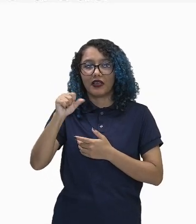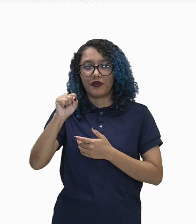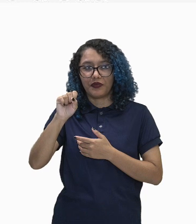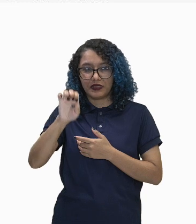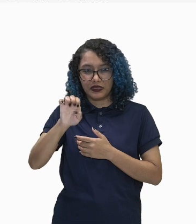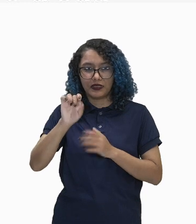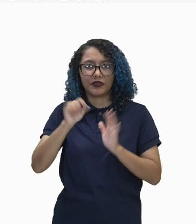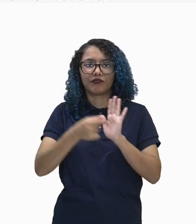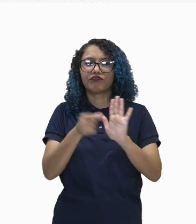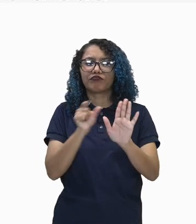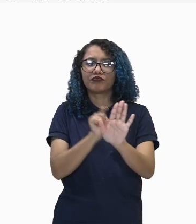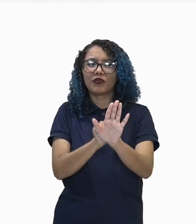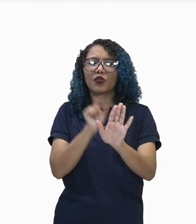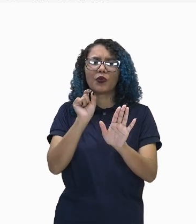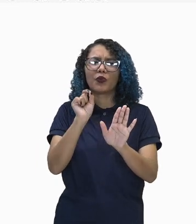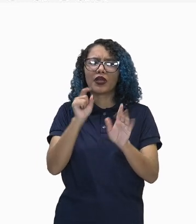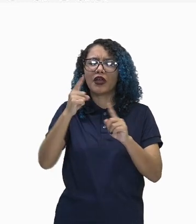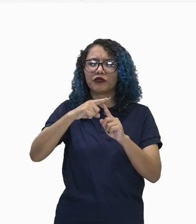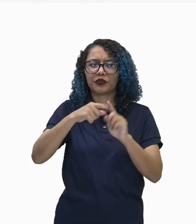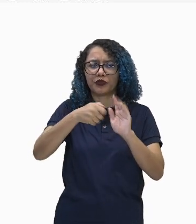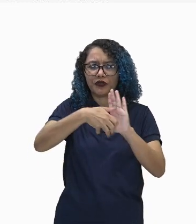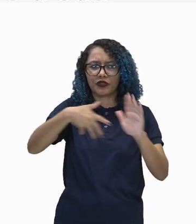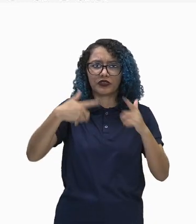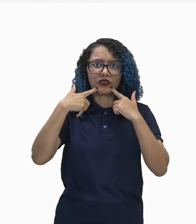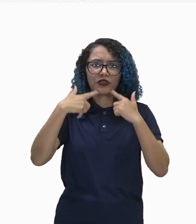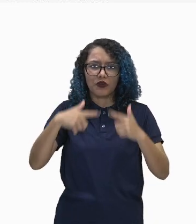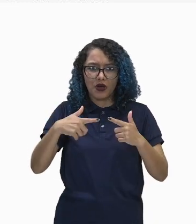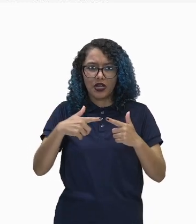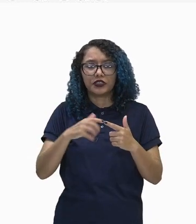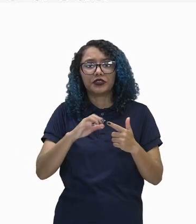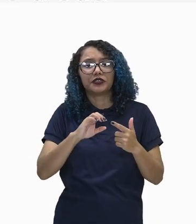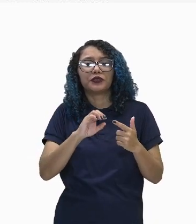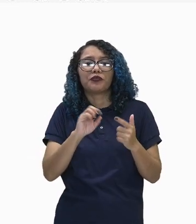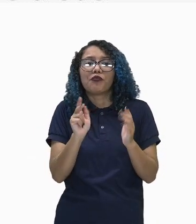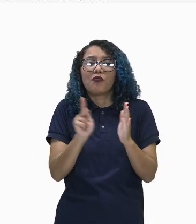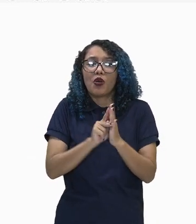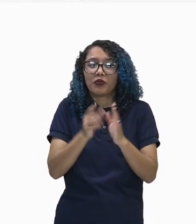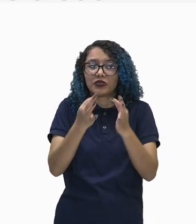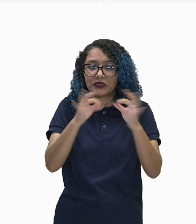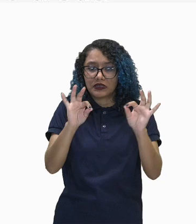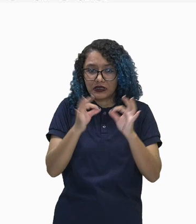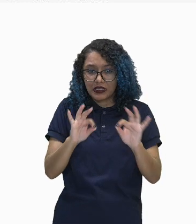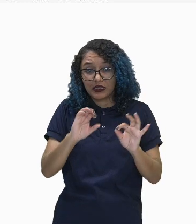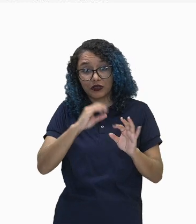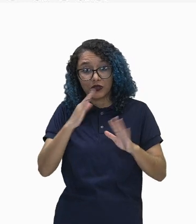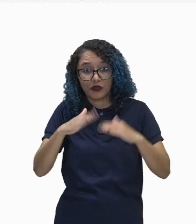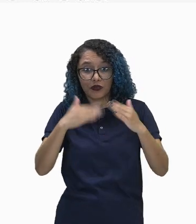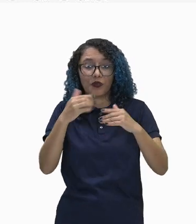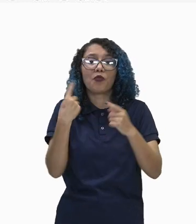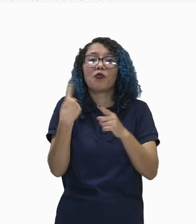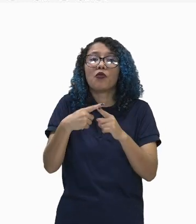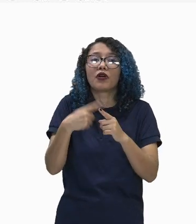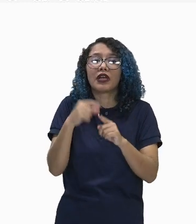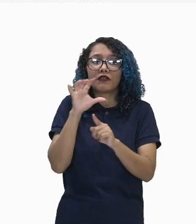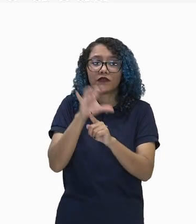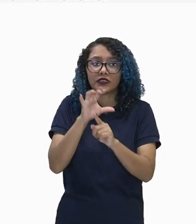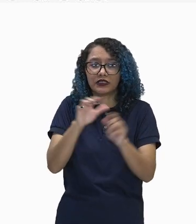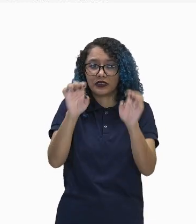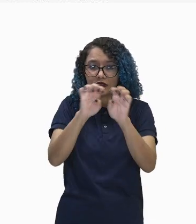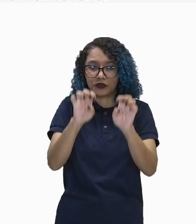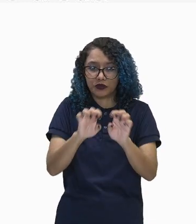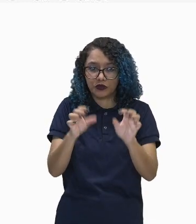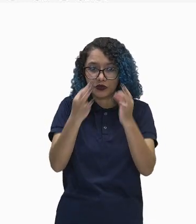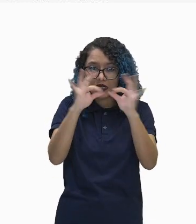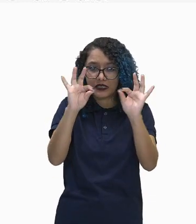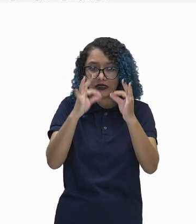linguagem classificada como figura de sintaxe ou construção, porque interfere na estrutura sintática